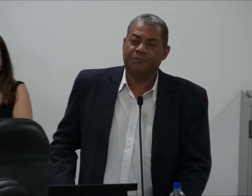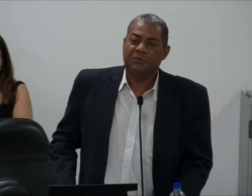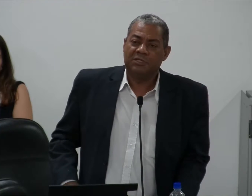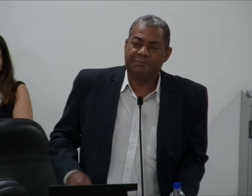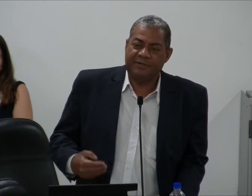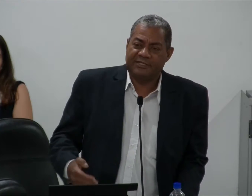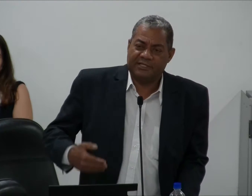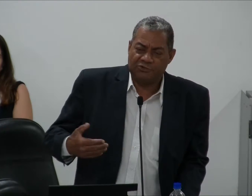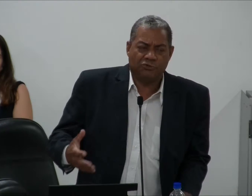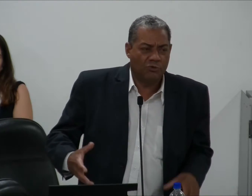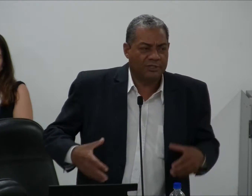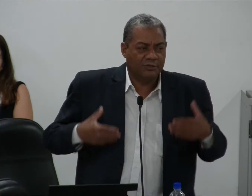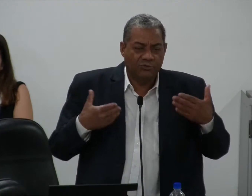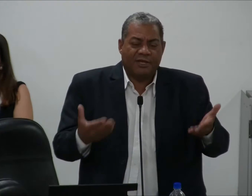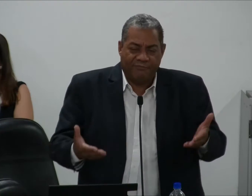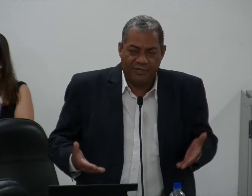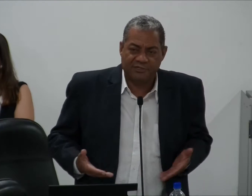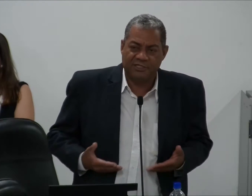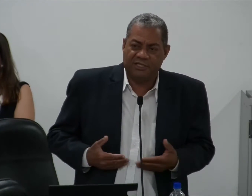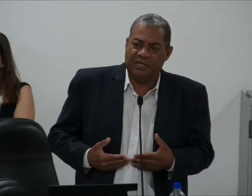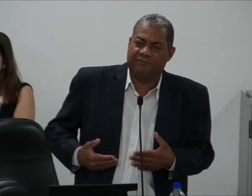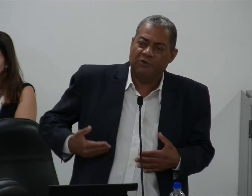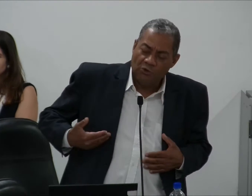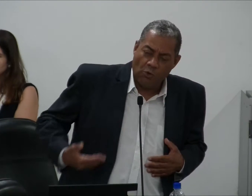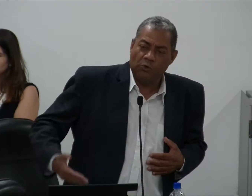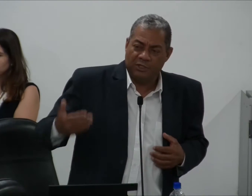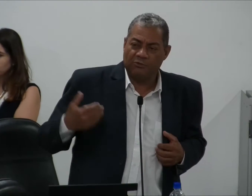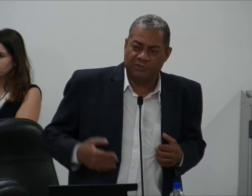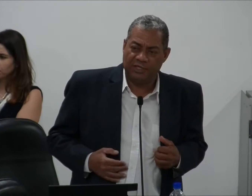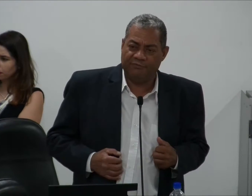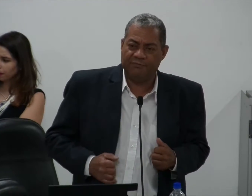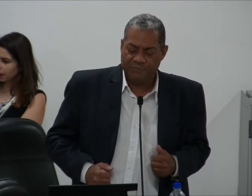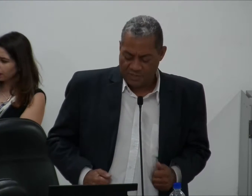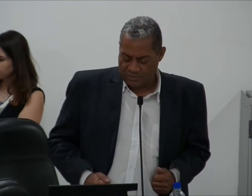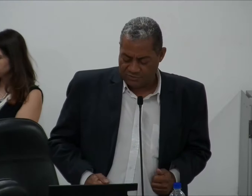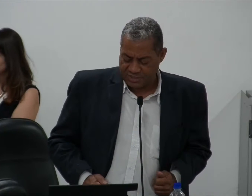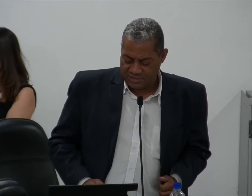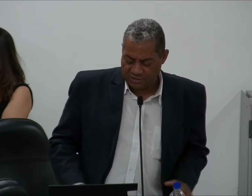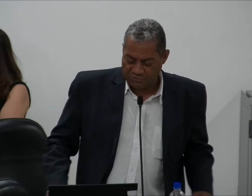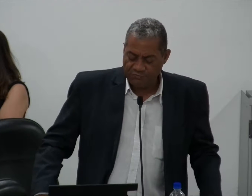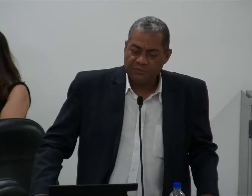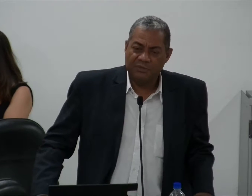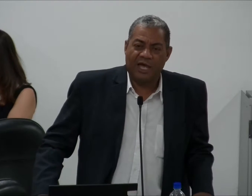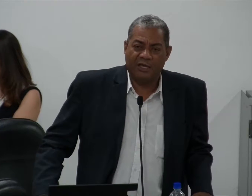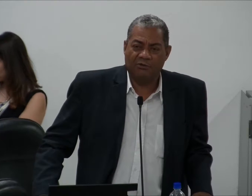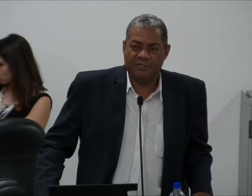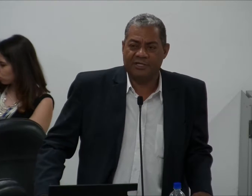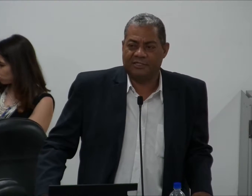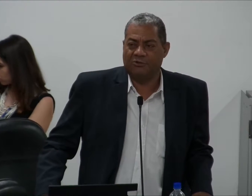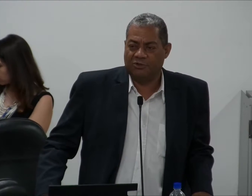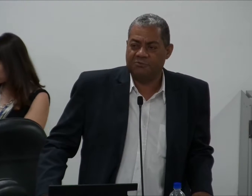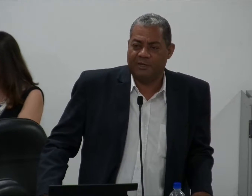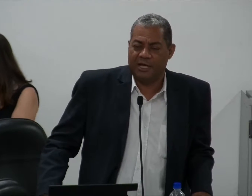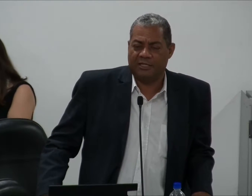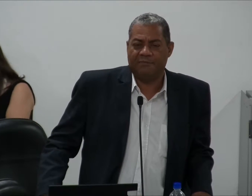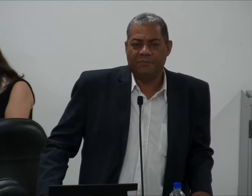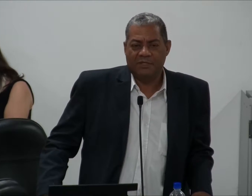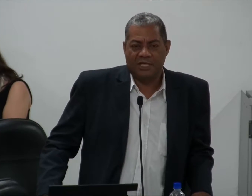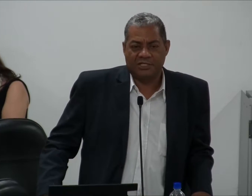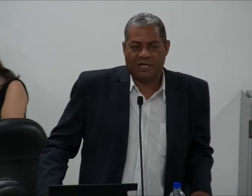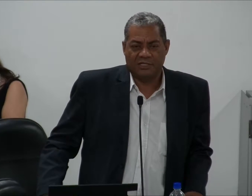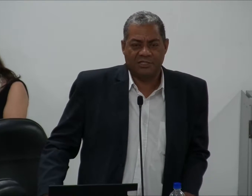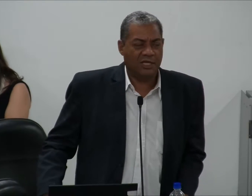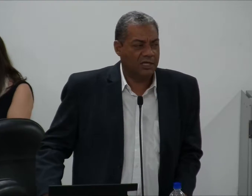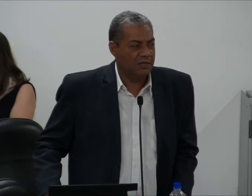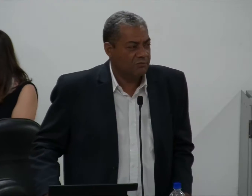reunião de prestação de conta dos avanços que teve ou que não teve no sentido da regularização tão esperada